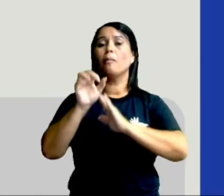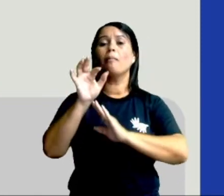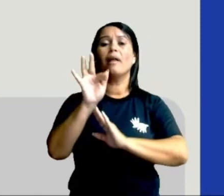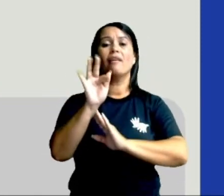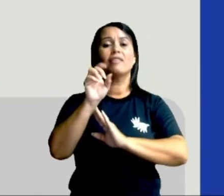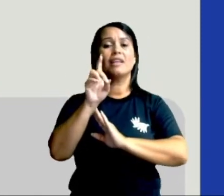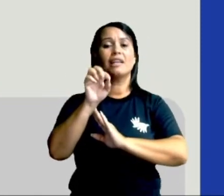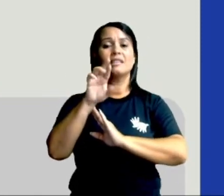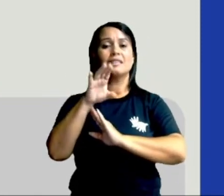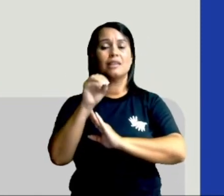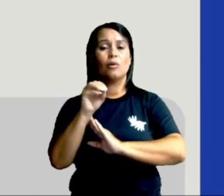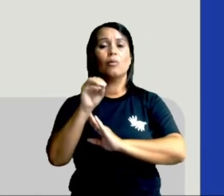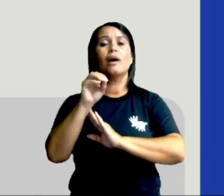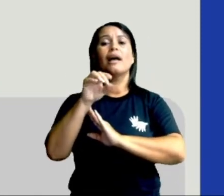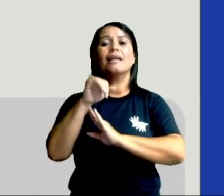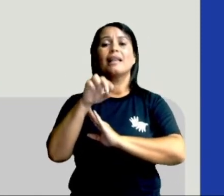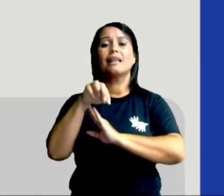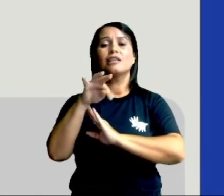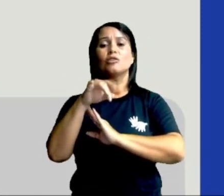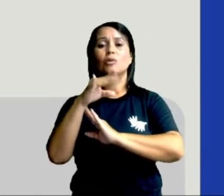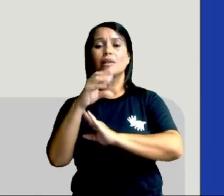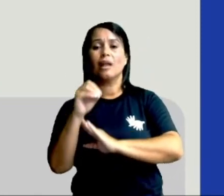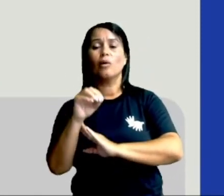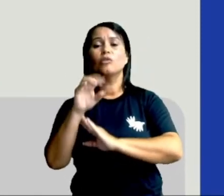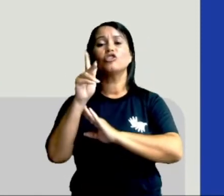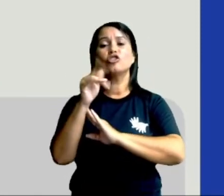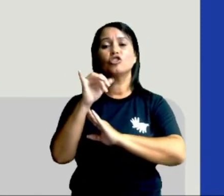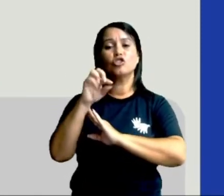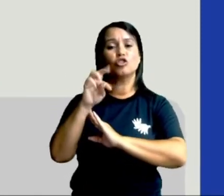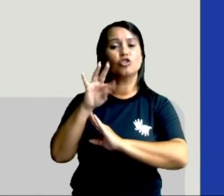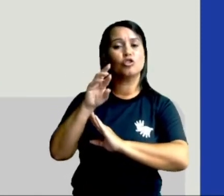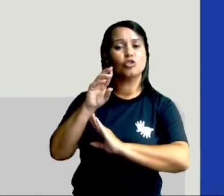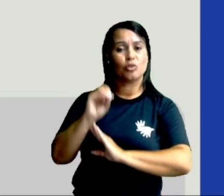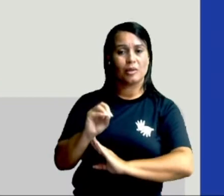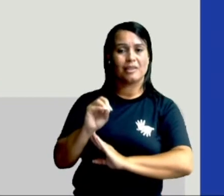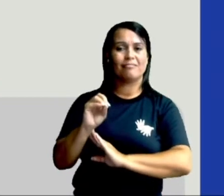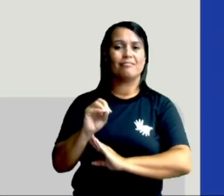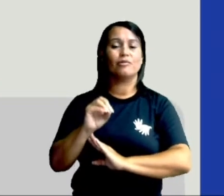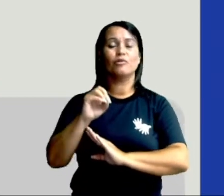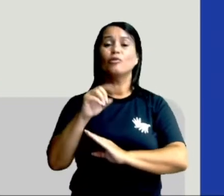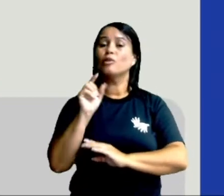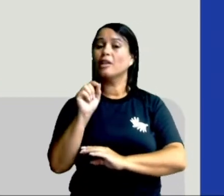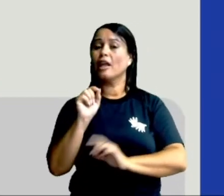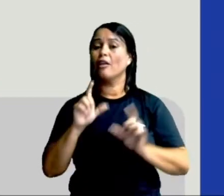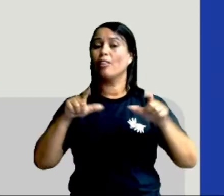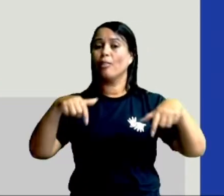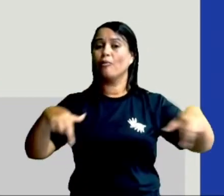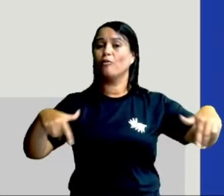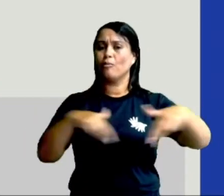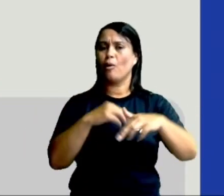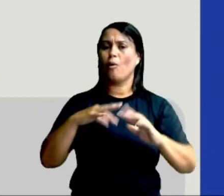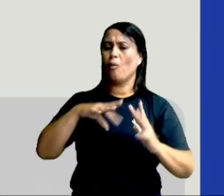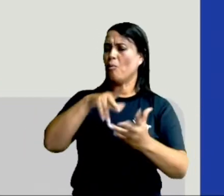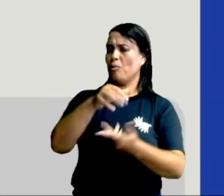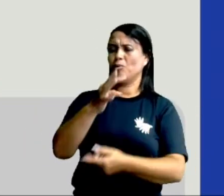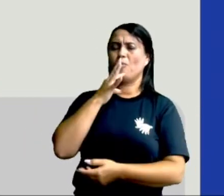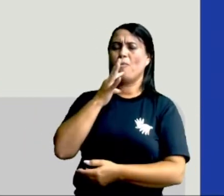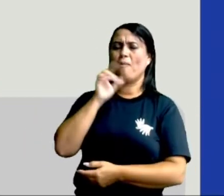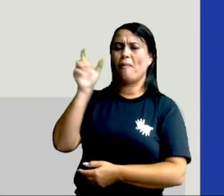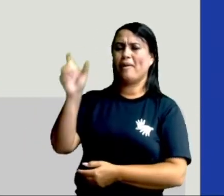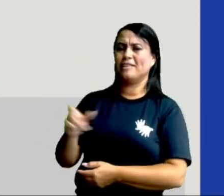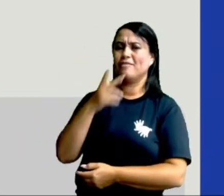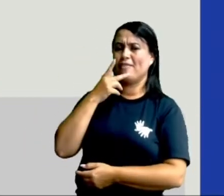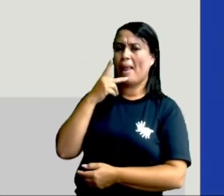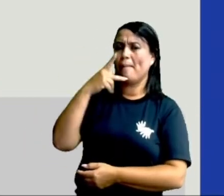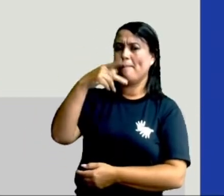Federação Internacional de História e Estatísticas do Futebol. O mundo todo conhece Pelé. Você falar em